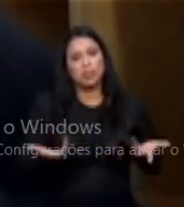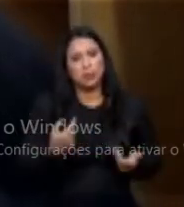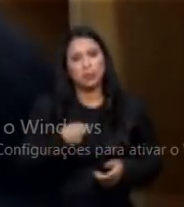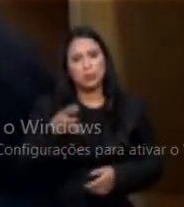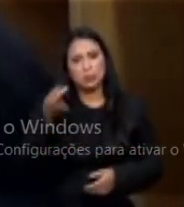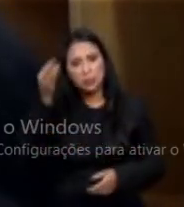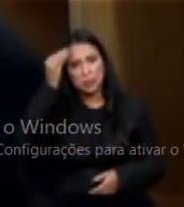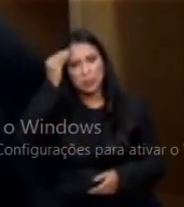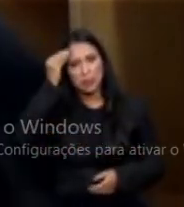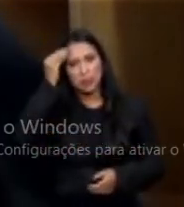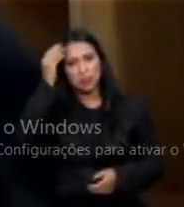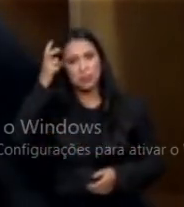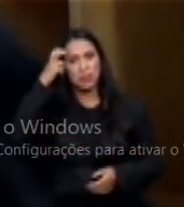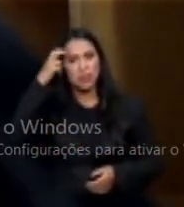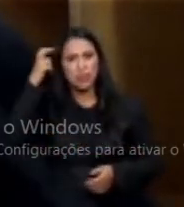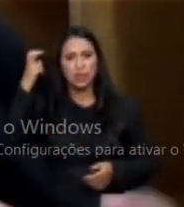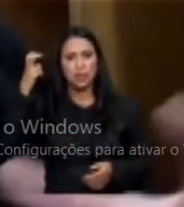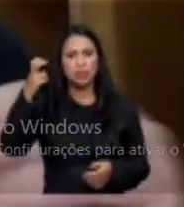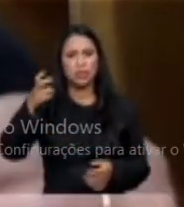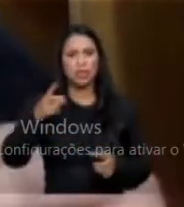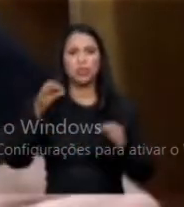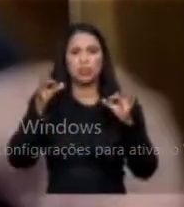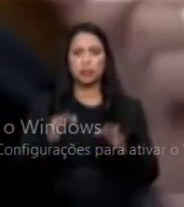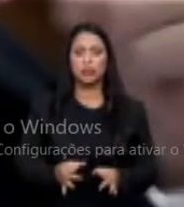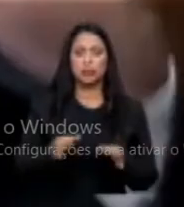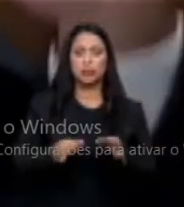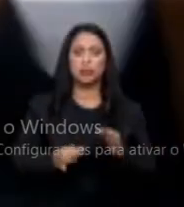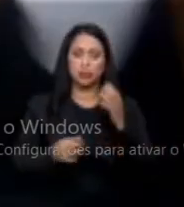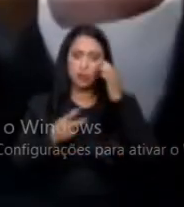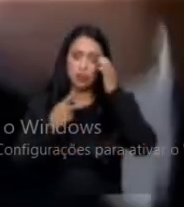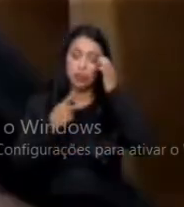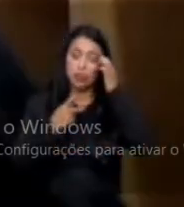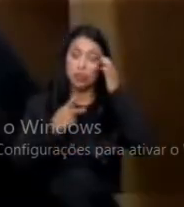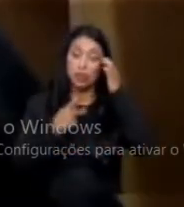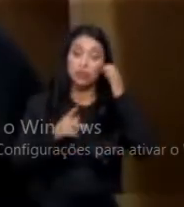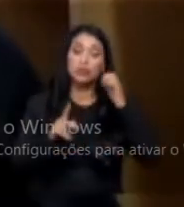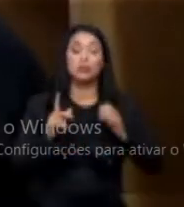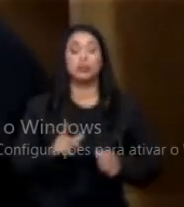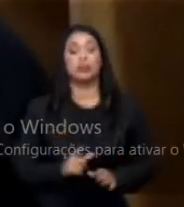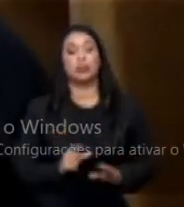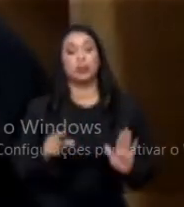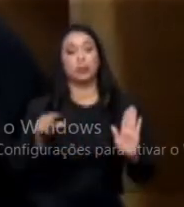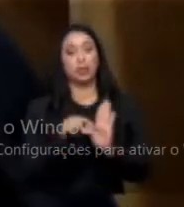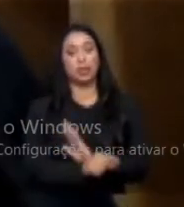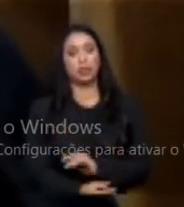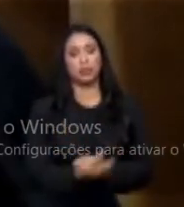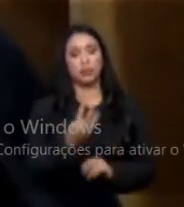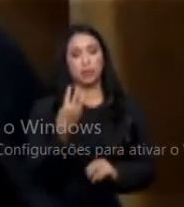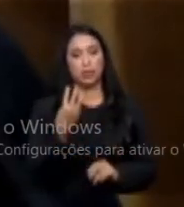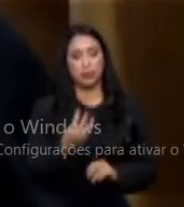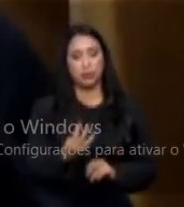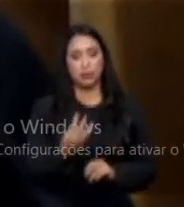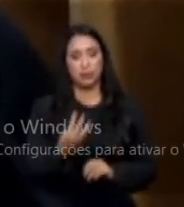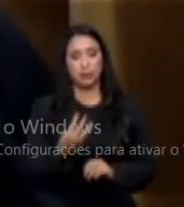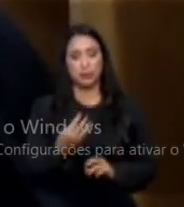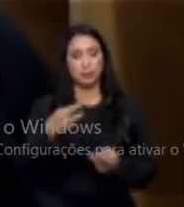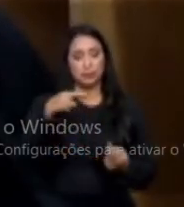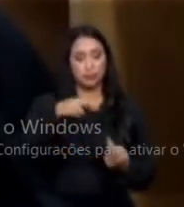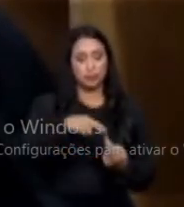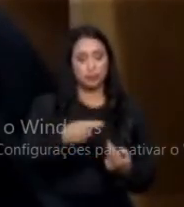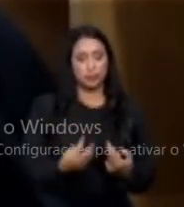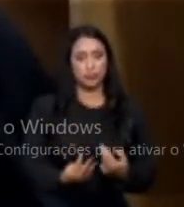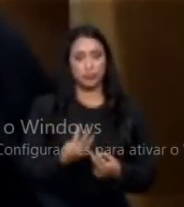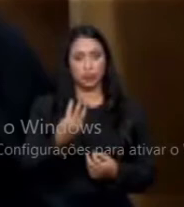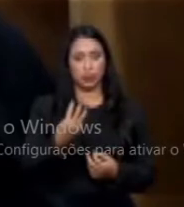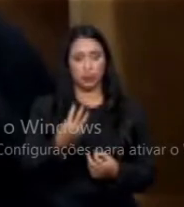inteligente e correta a decisão em dizer que o parágrafo 3º, o inciso 3º